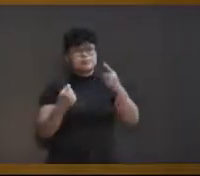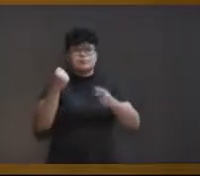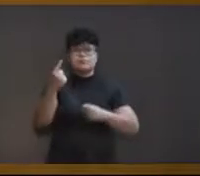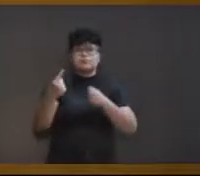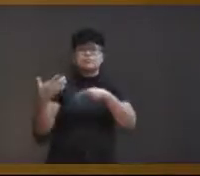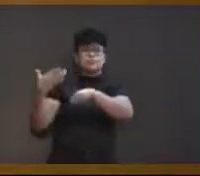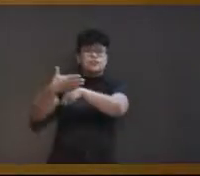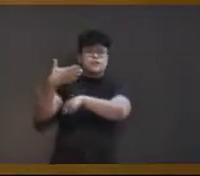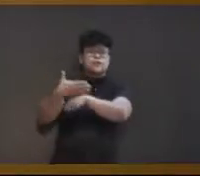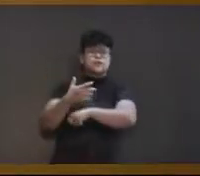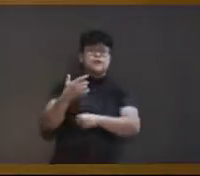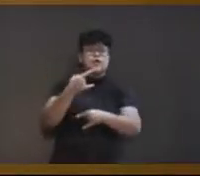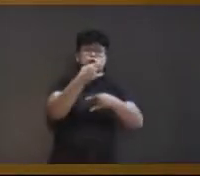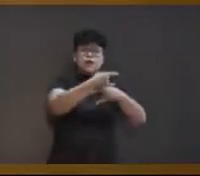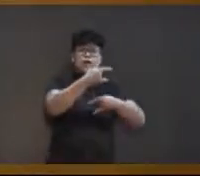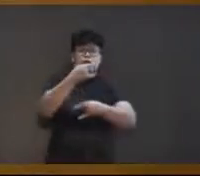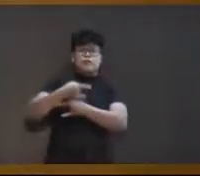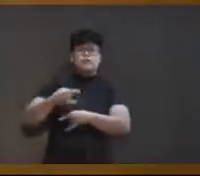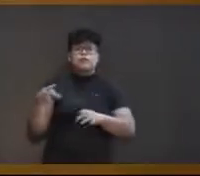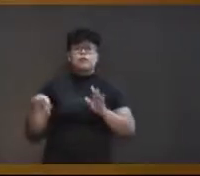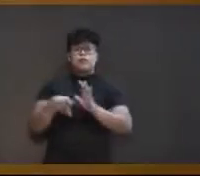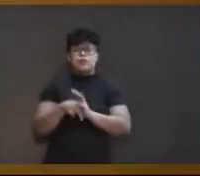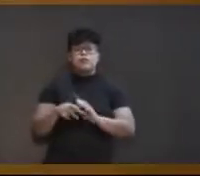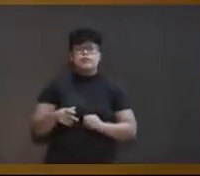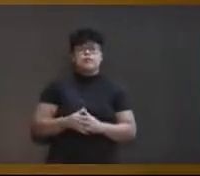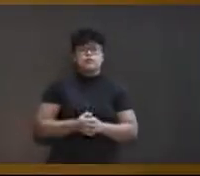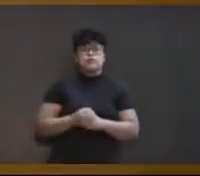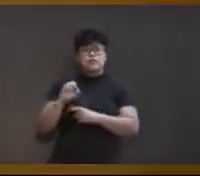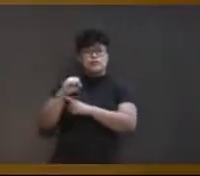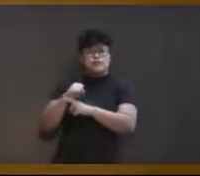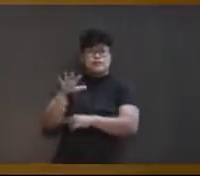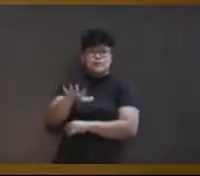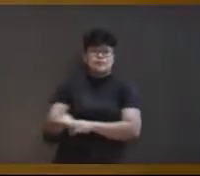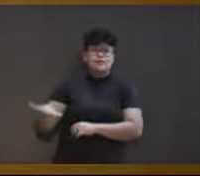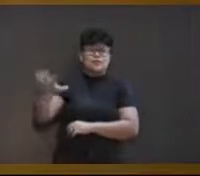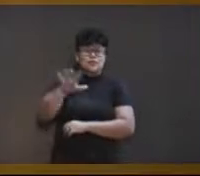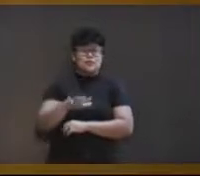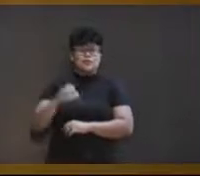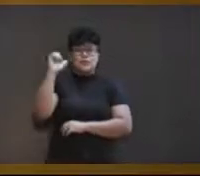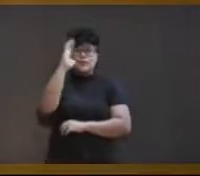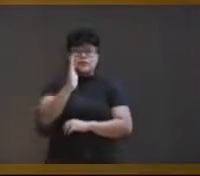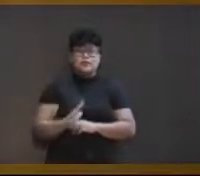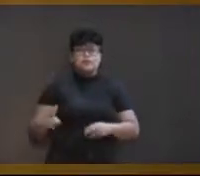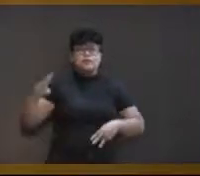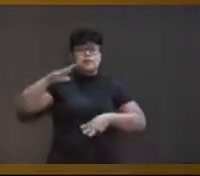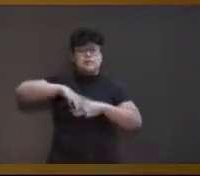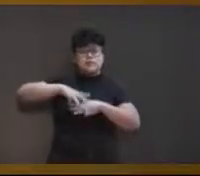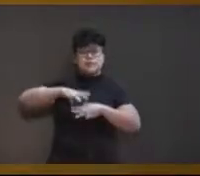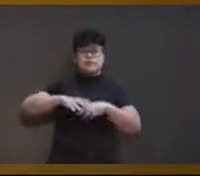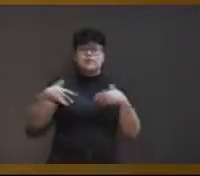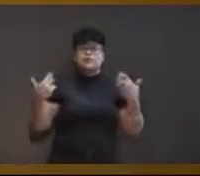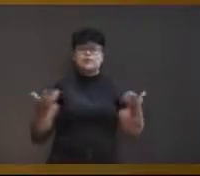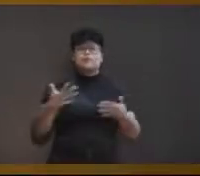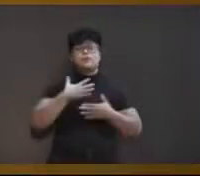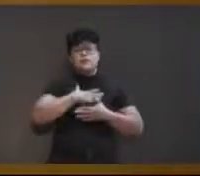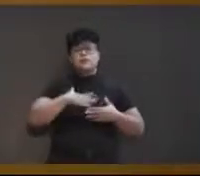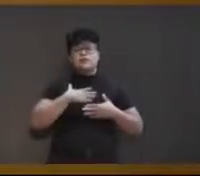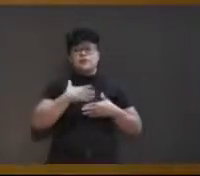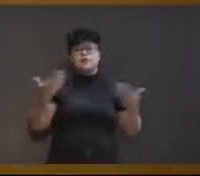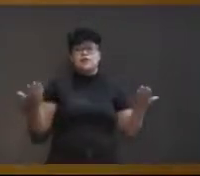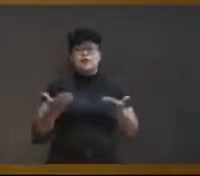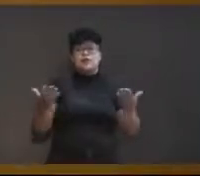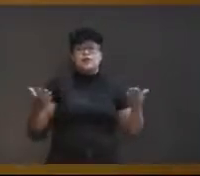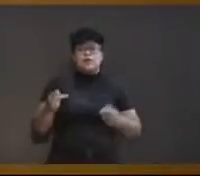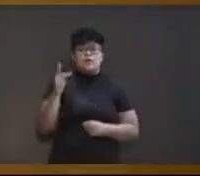que é organizada pela sociedade brasileira de matemática Então temos o prazer de estar aqui presente com a